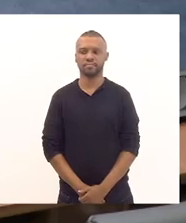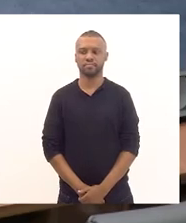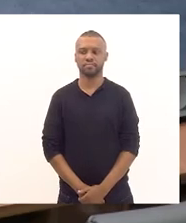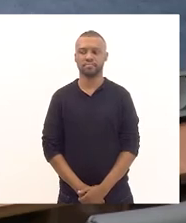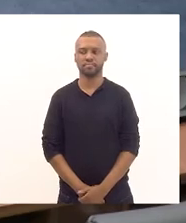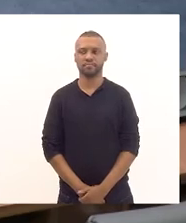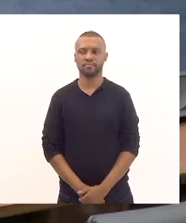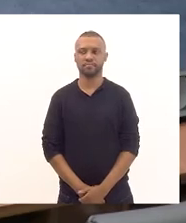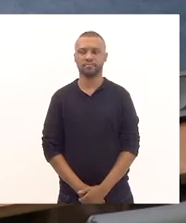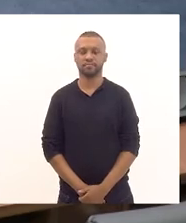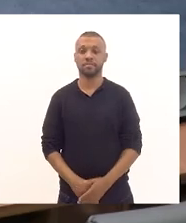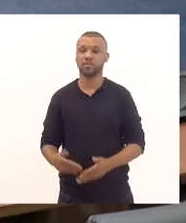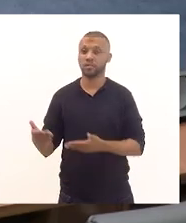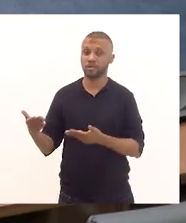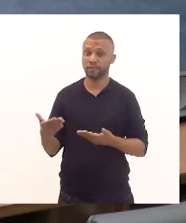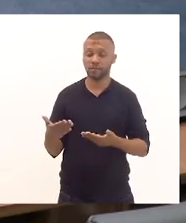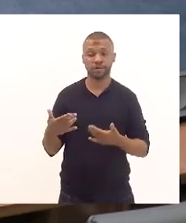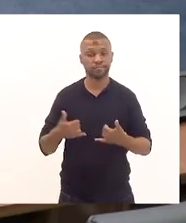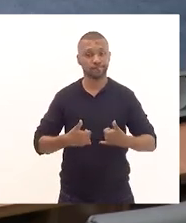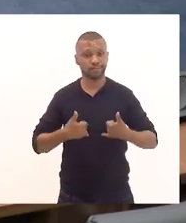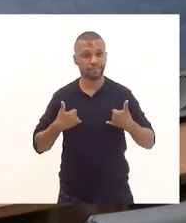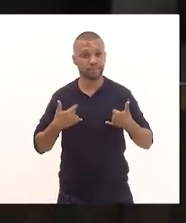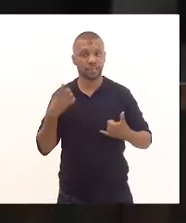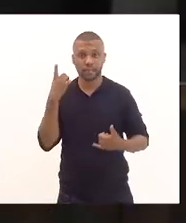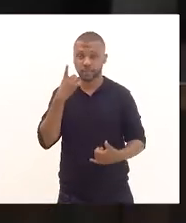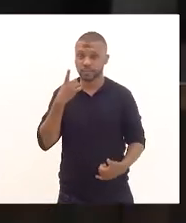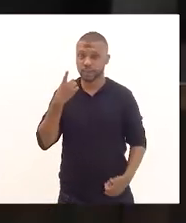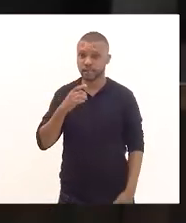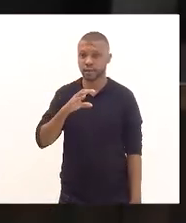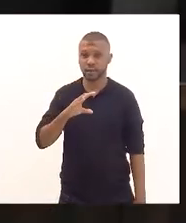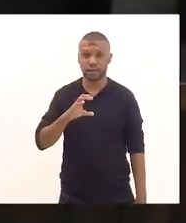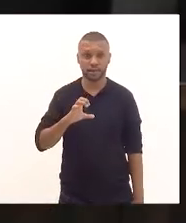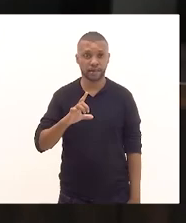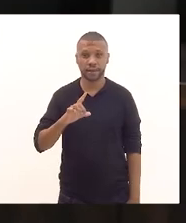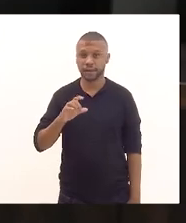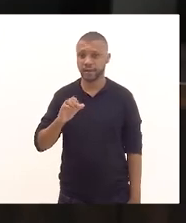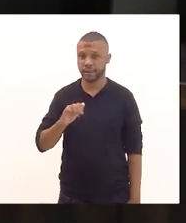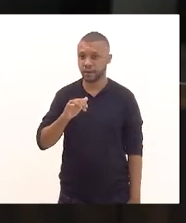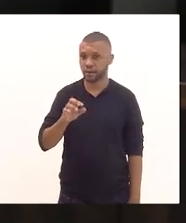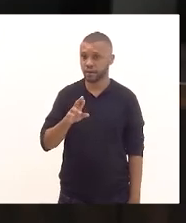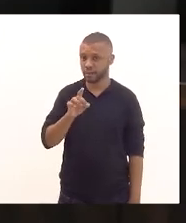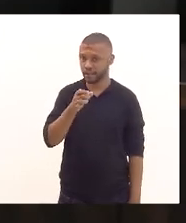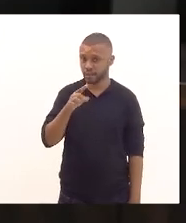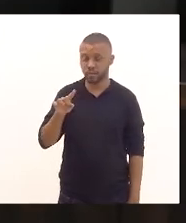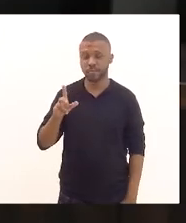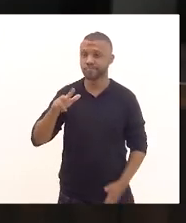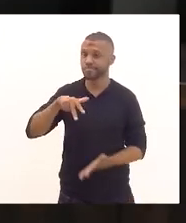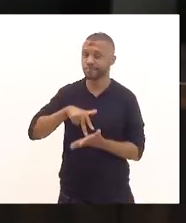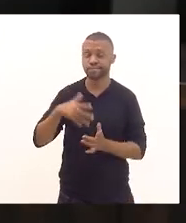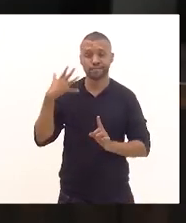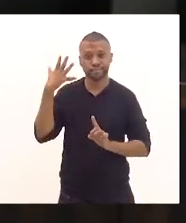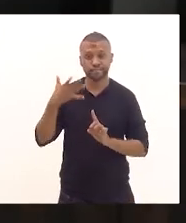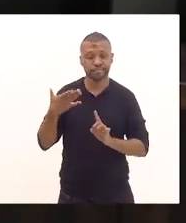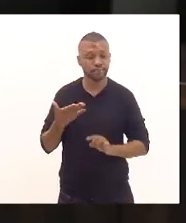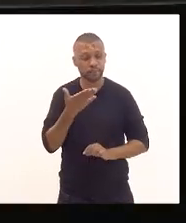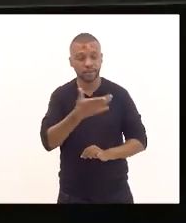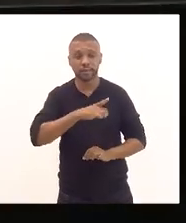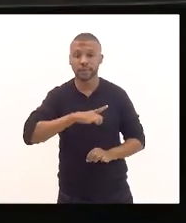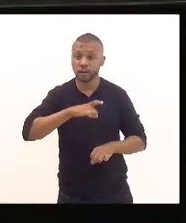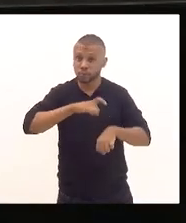eu convido a nobre deputada Célia Jordão a fazer o uso da palavra vossa excelência' tem 10 minutos regimentais